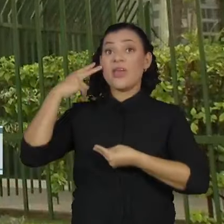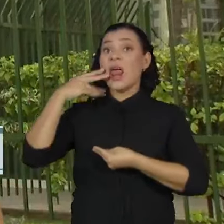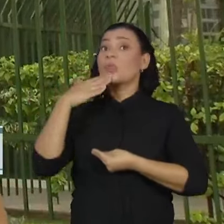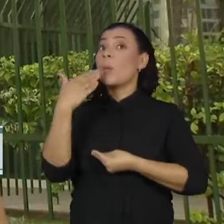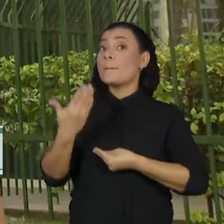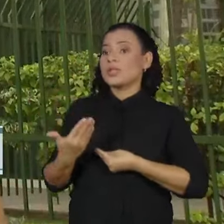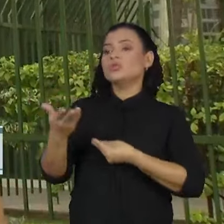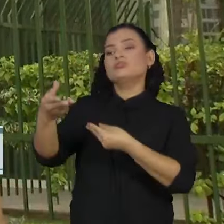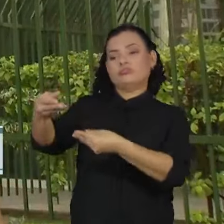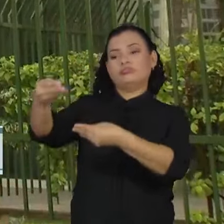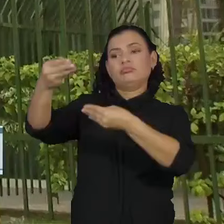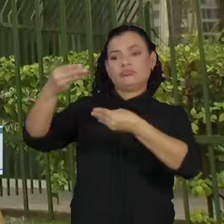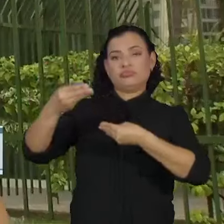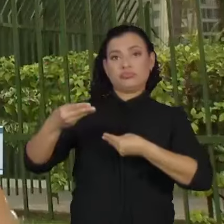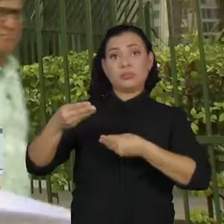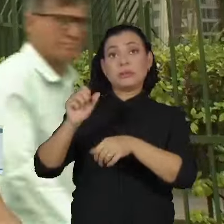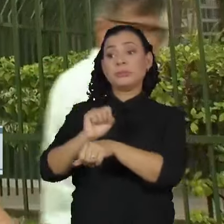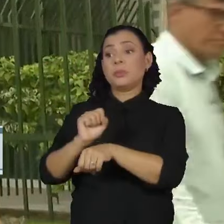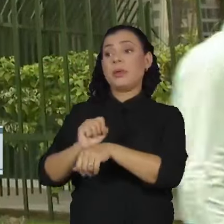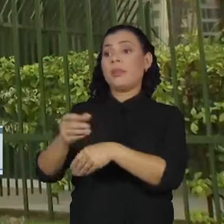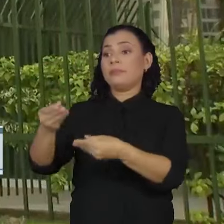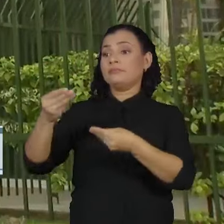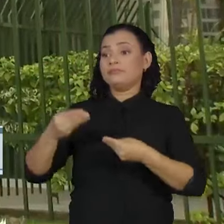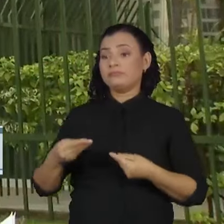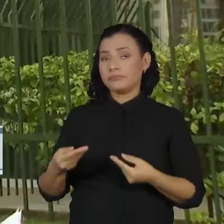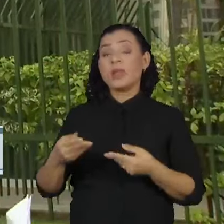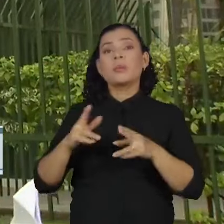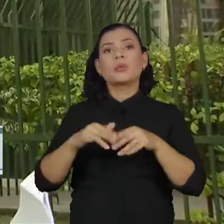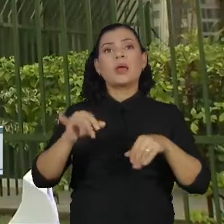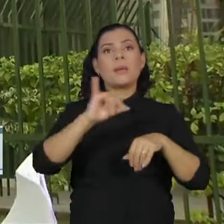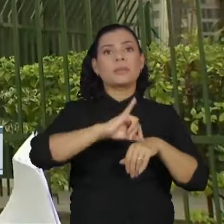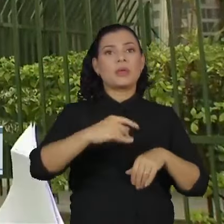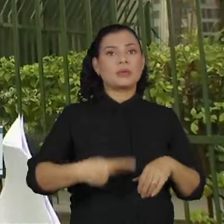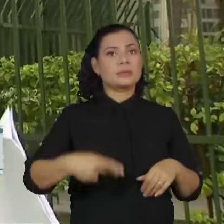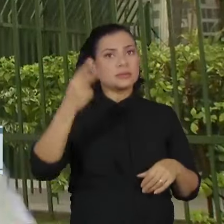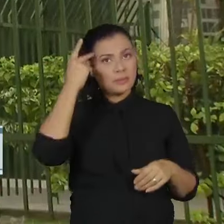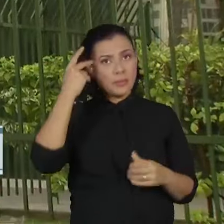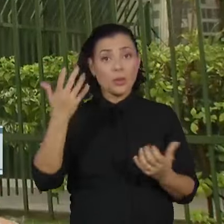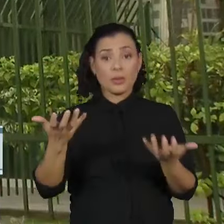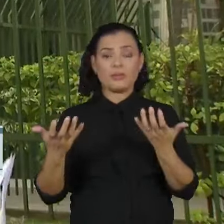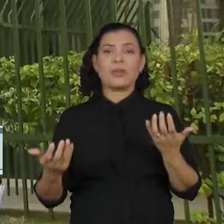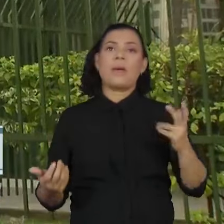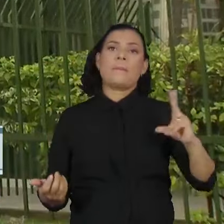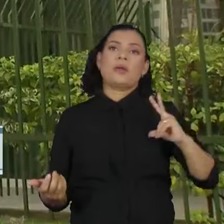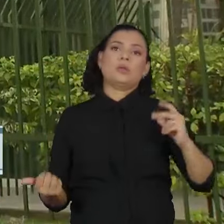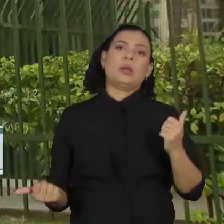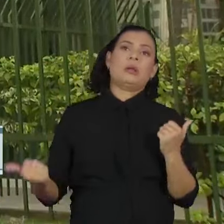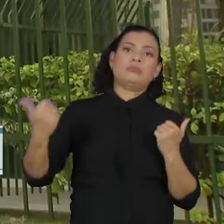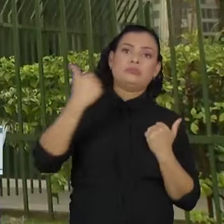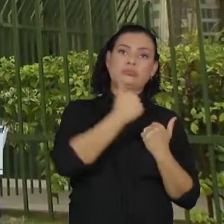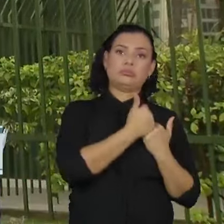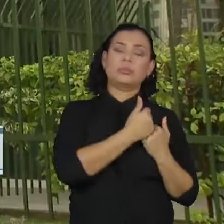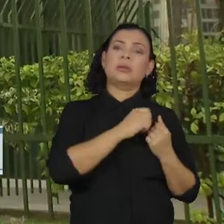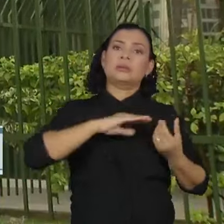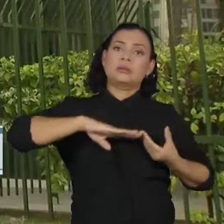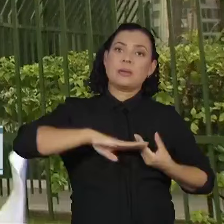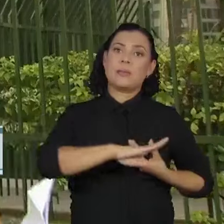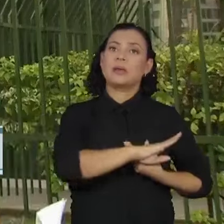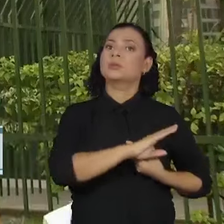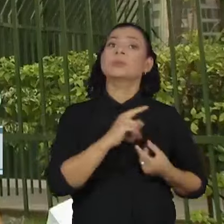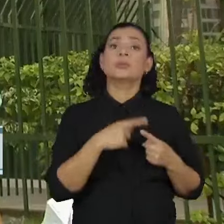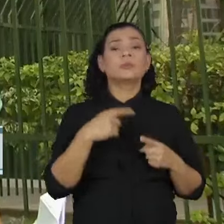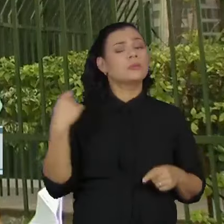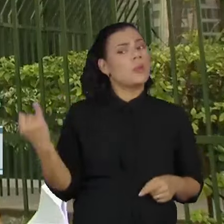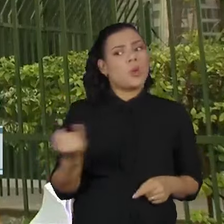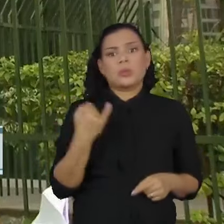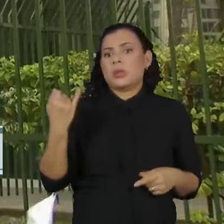vereadores e ainda não foi entregue. A adesão da capital paulista ao processo de privatização da Sabesp é vista como